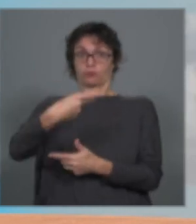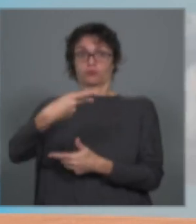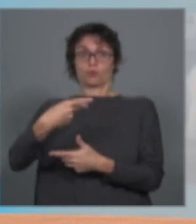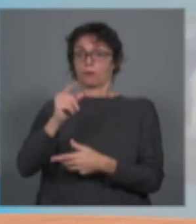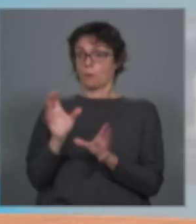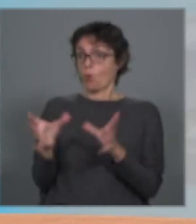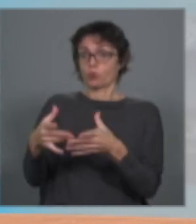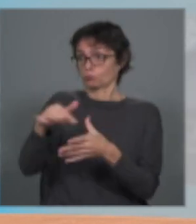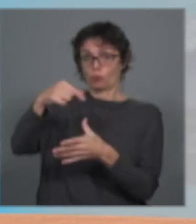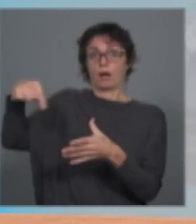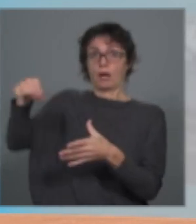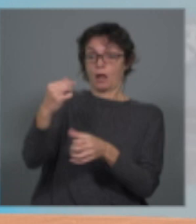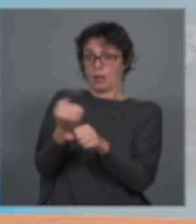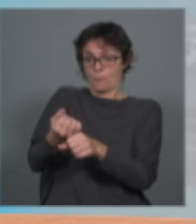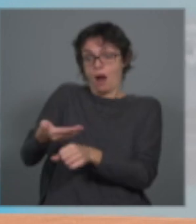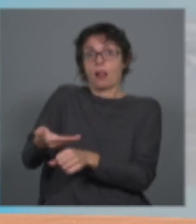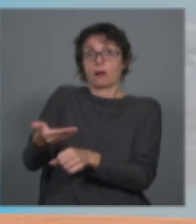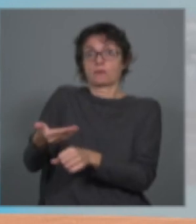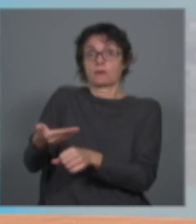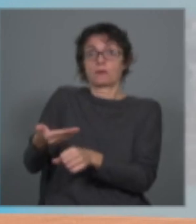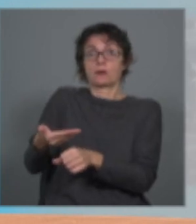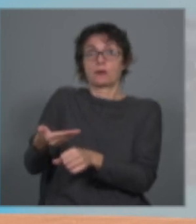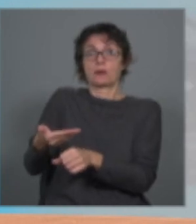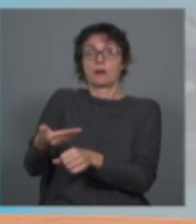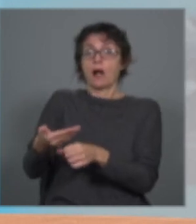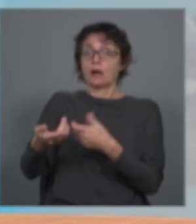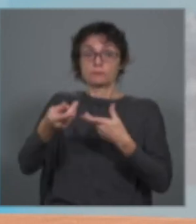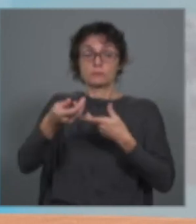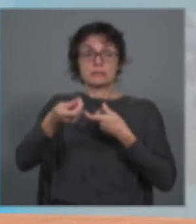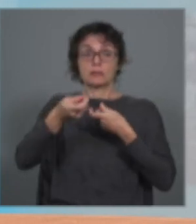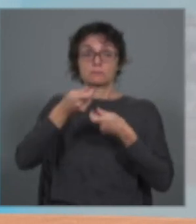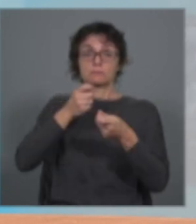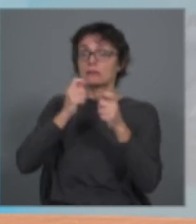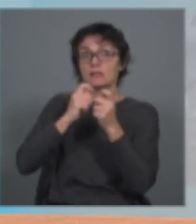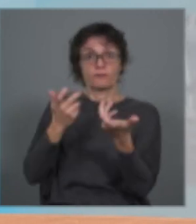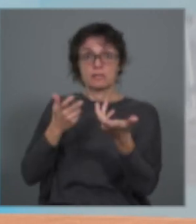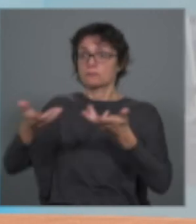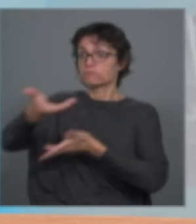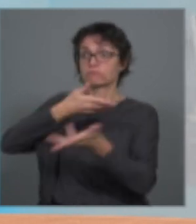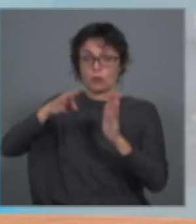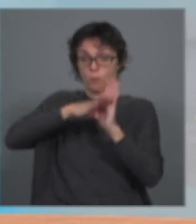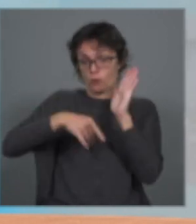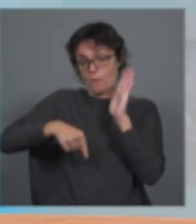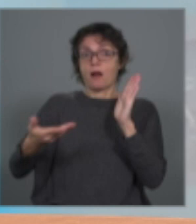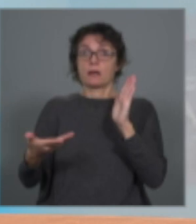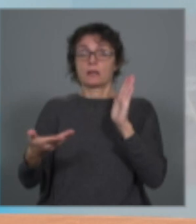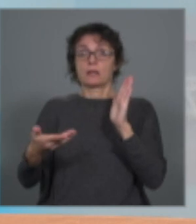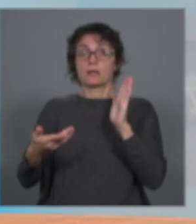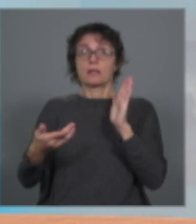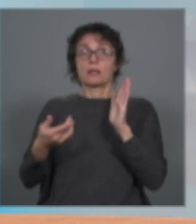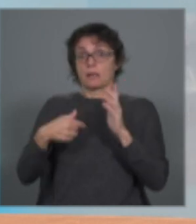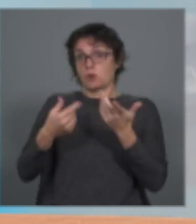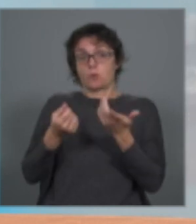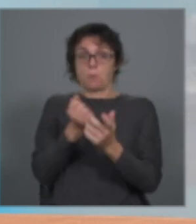nos está, enfim, a ajudar a conversar. Eu hoje de manhã saí de casa, como sempre faço, às 6